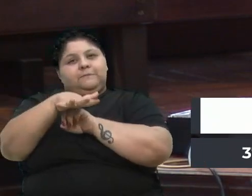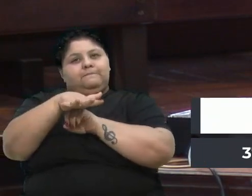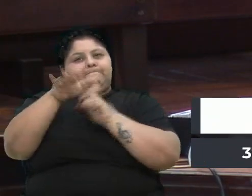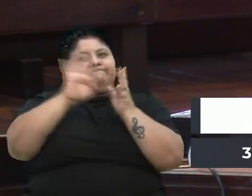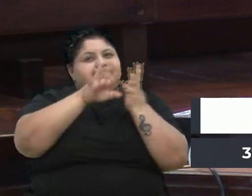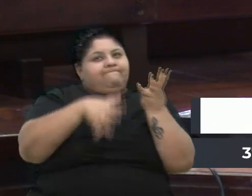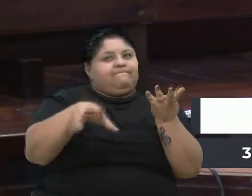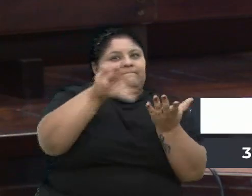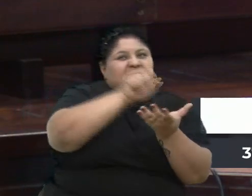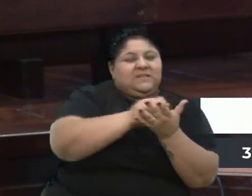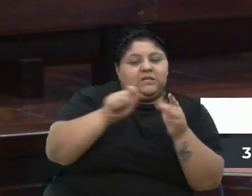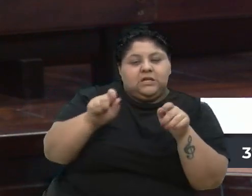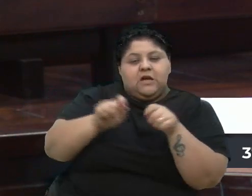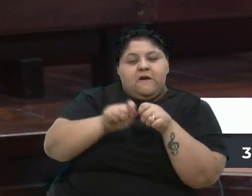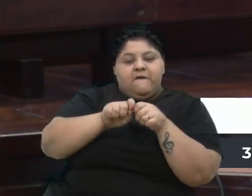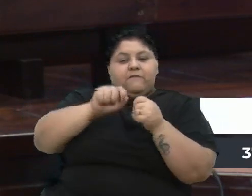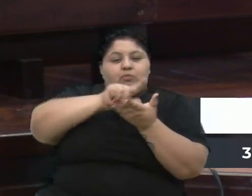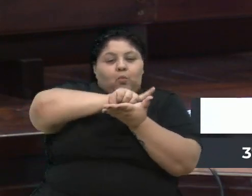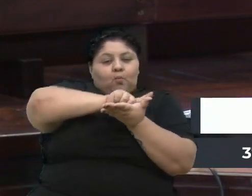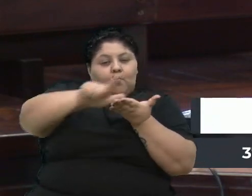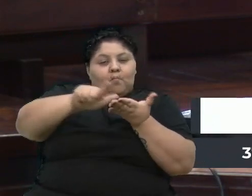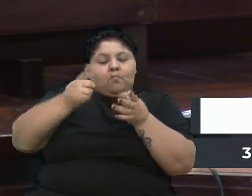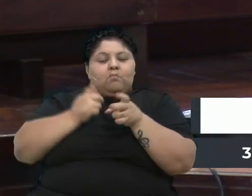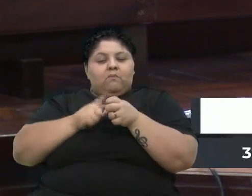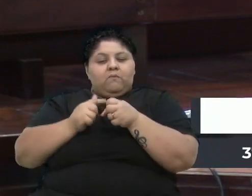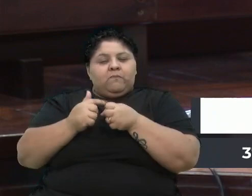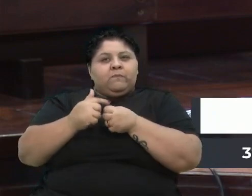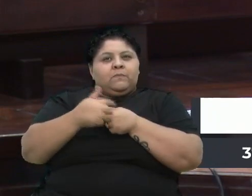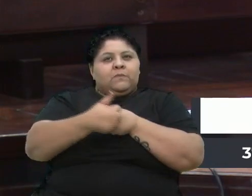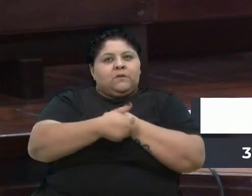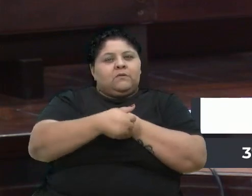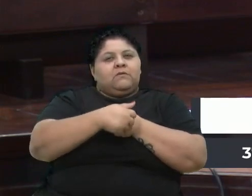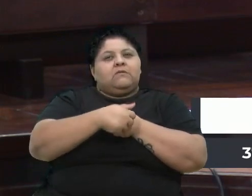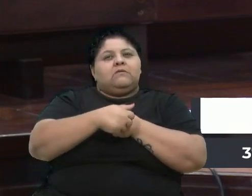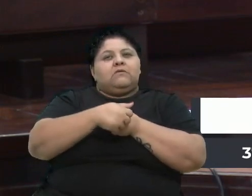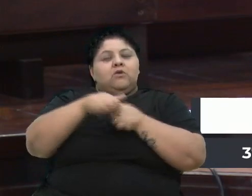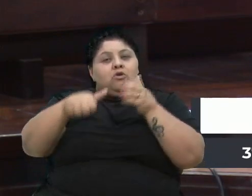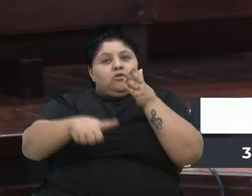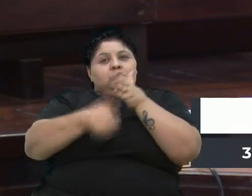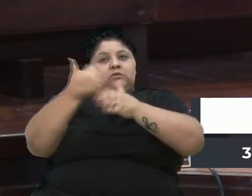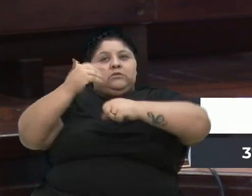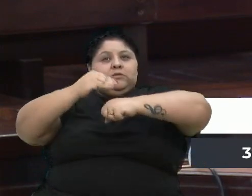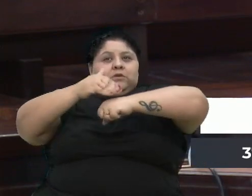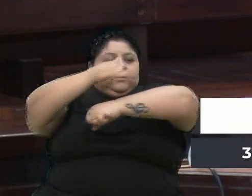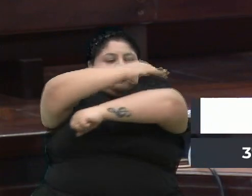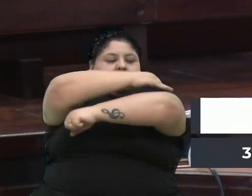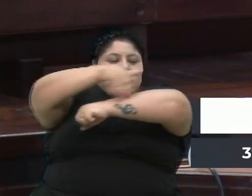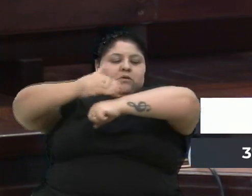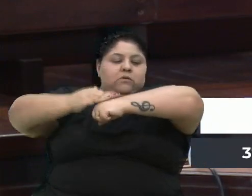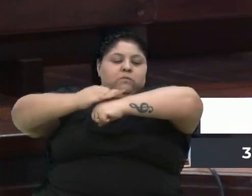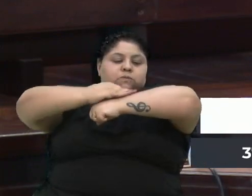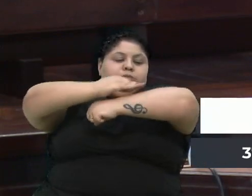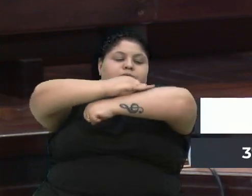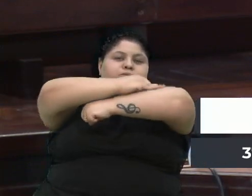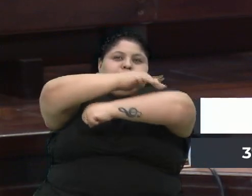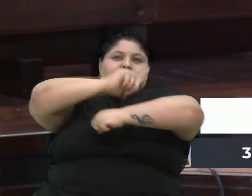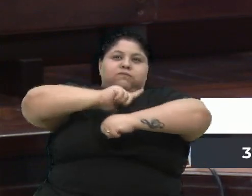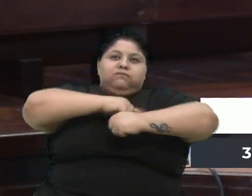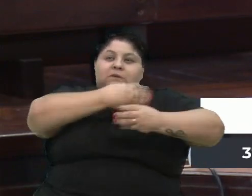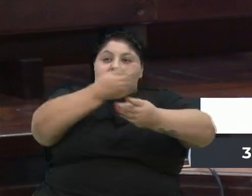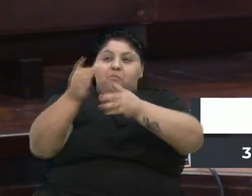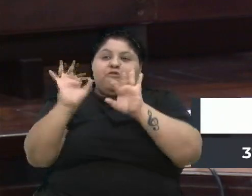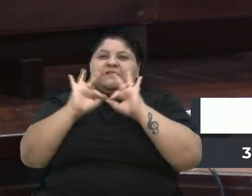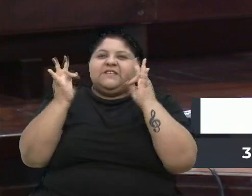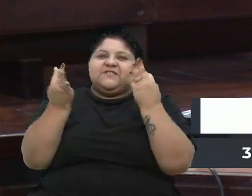limpeza da nossa cidade, a Codeca faz os melhores asfaltos, ali tem grandes famílias ali dentro.